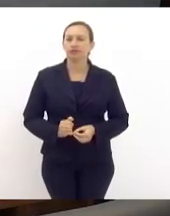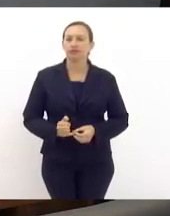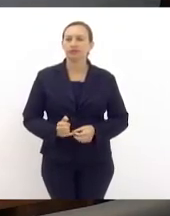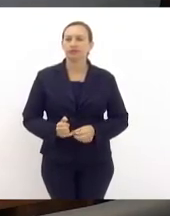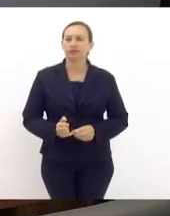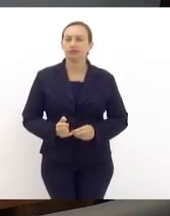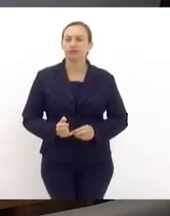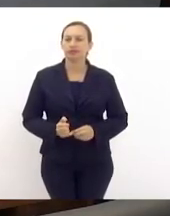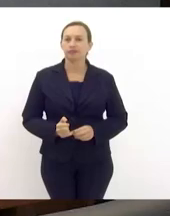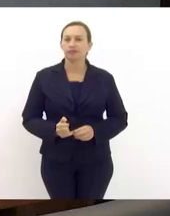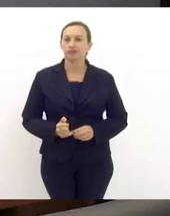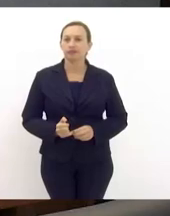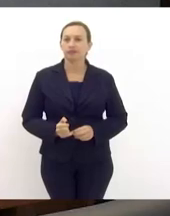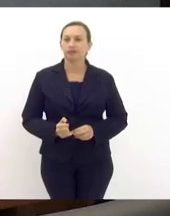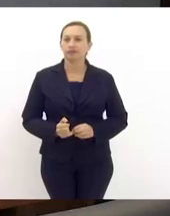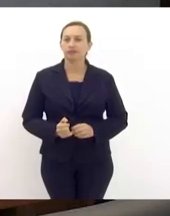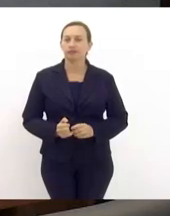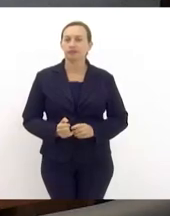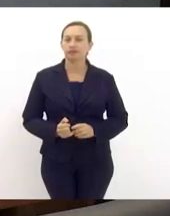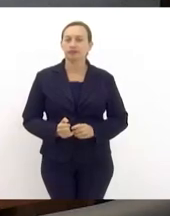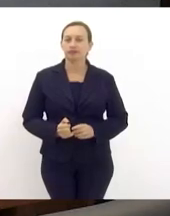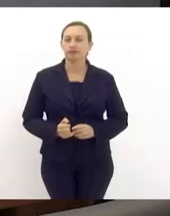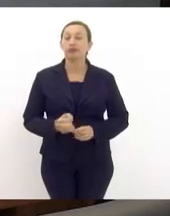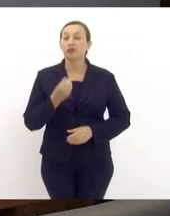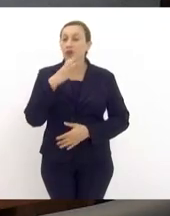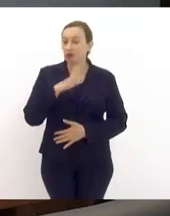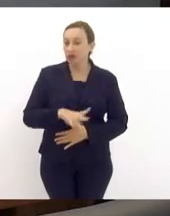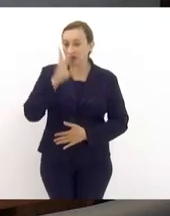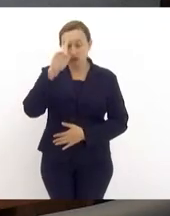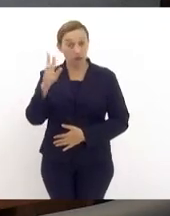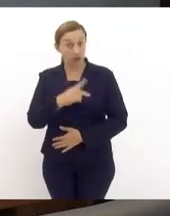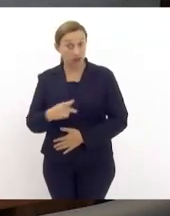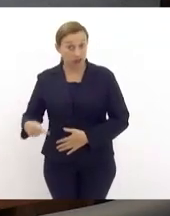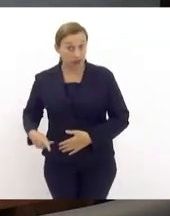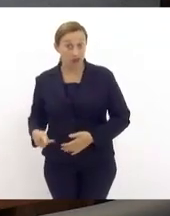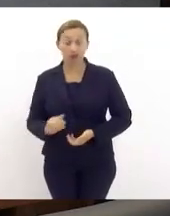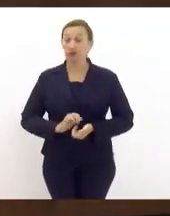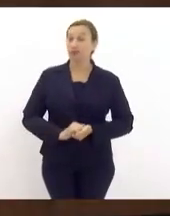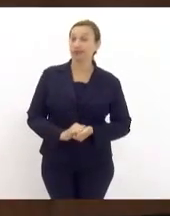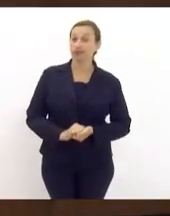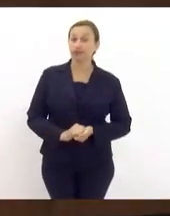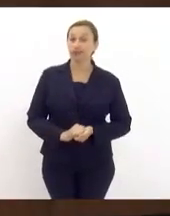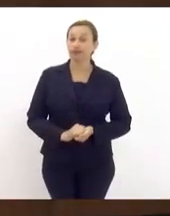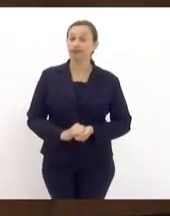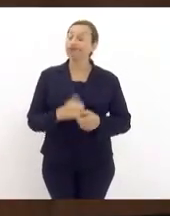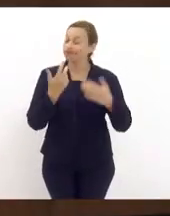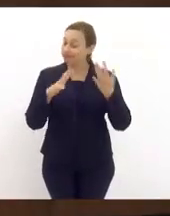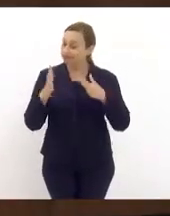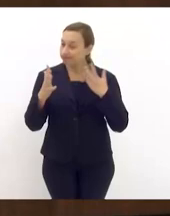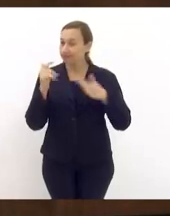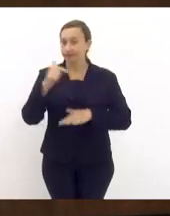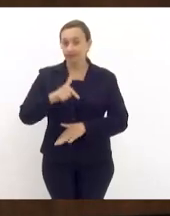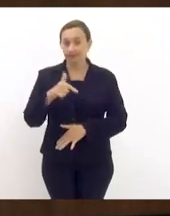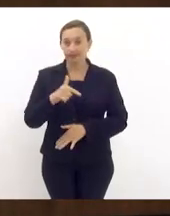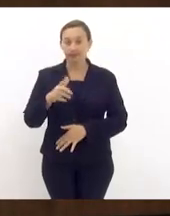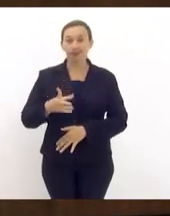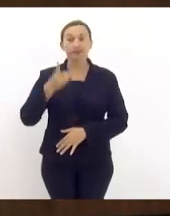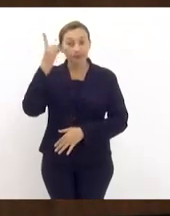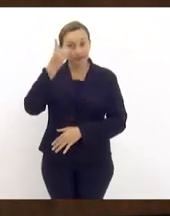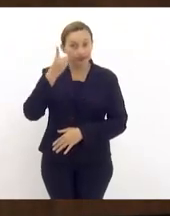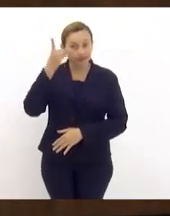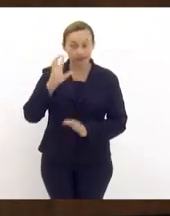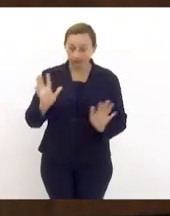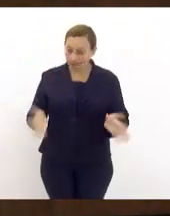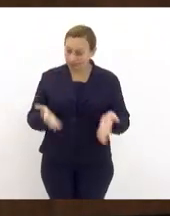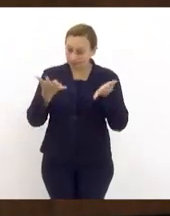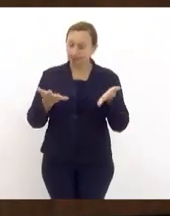Boa tarde, presidente. Boa tarde. Parabenizar aqui nosso novo deputado pela